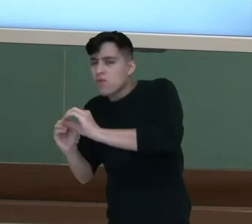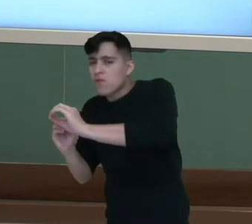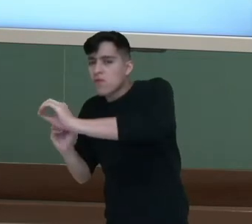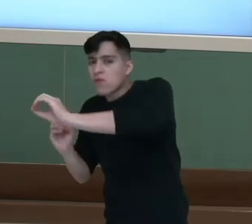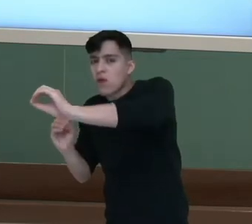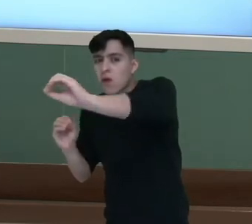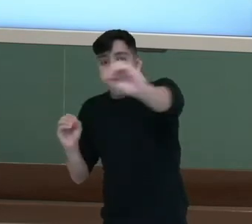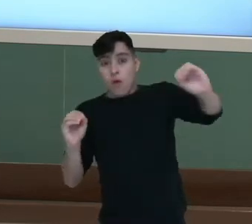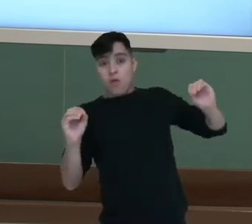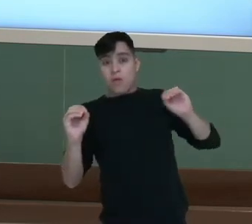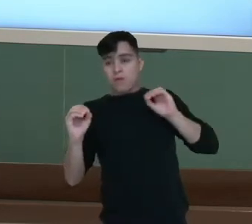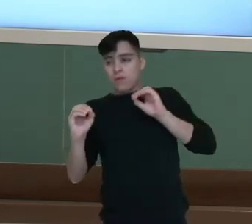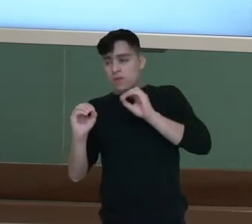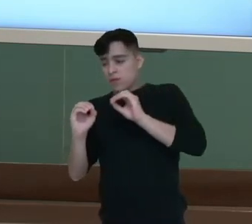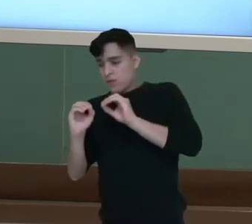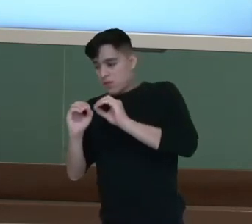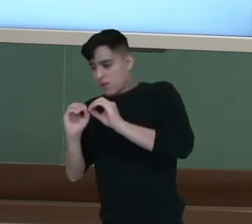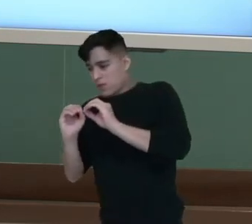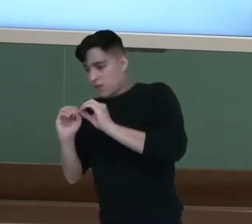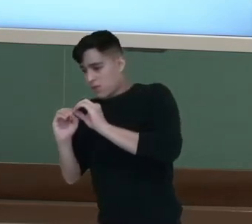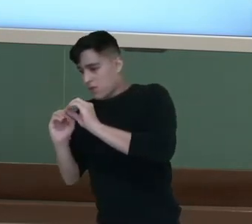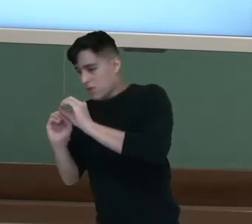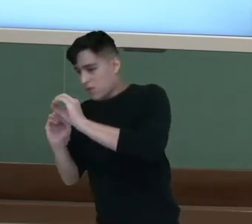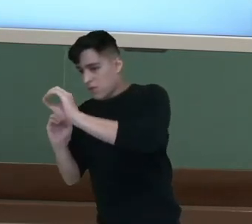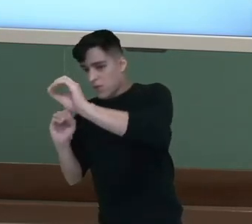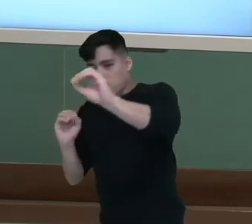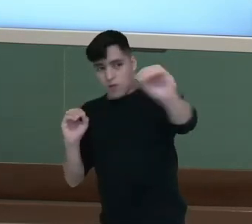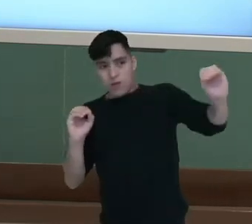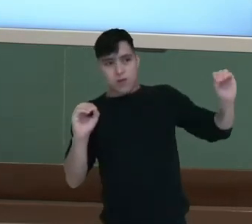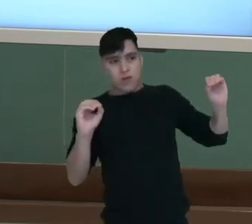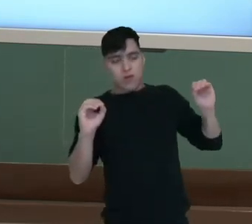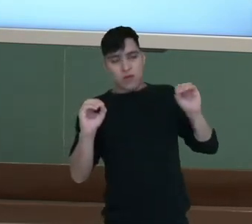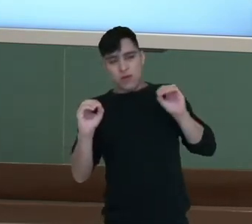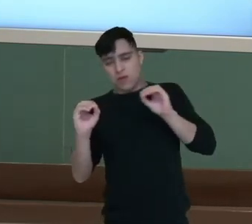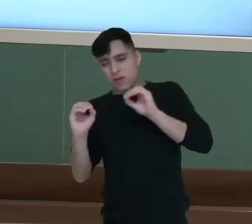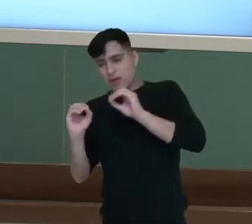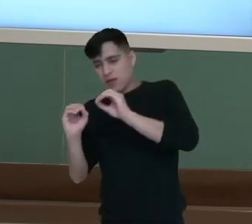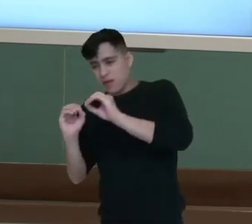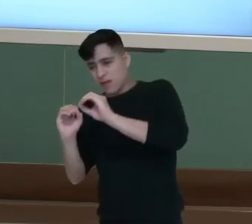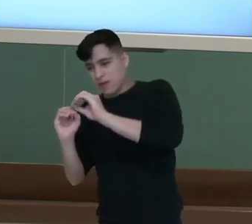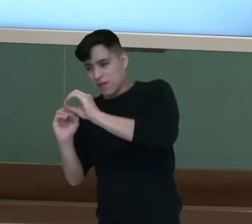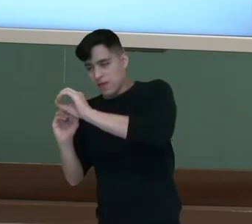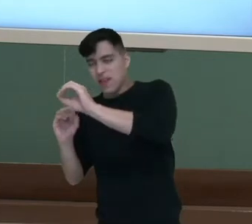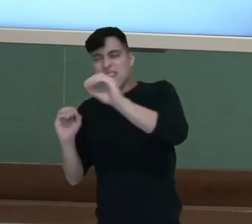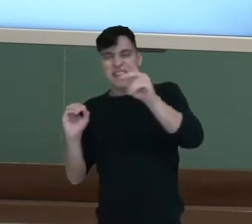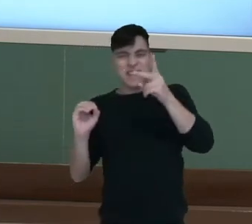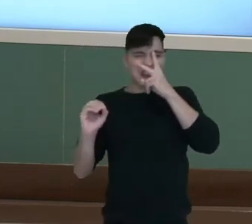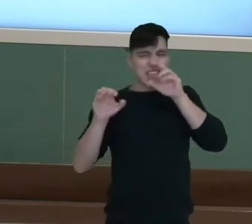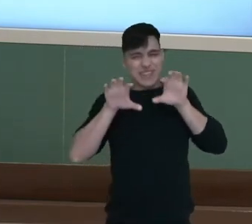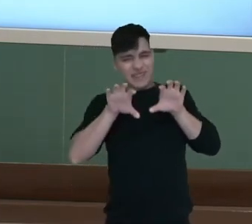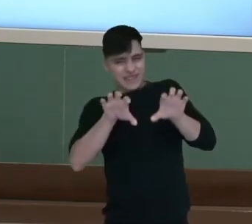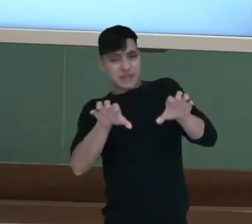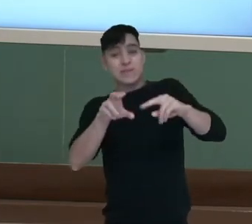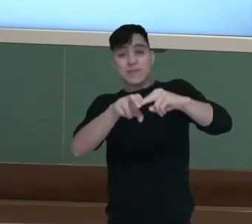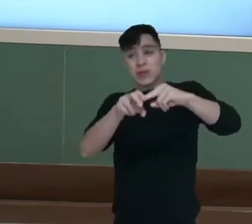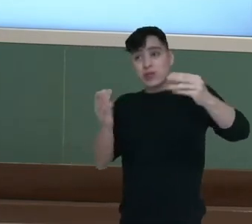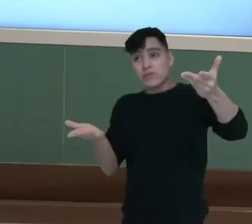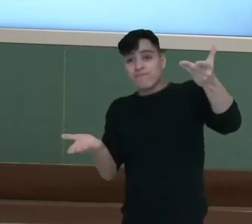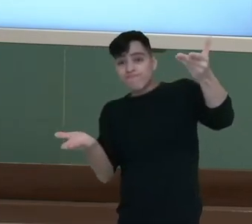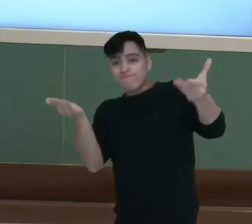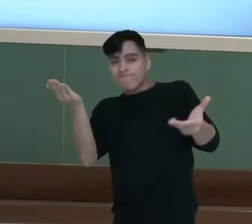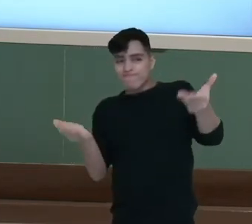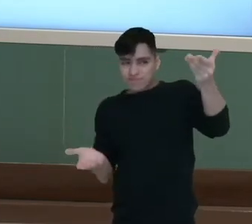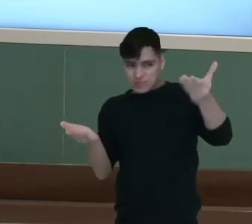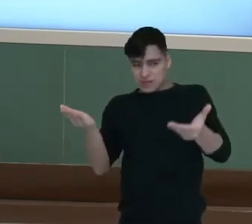você vem para cá, acelera devagarinho e né? Então você vai tendo esse movimento aqui, né? Então dá espécie